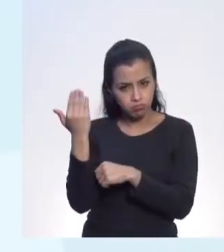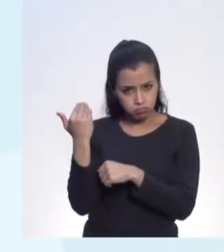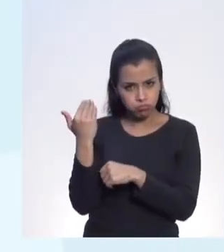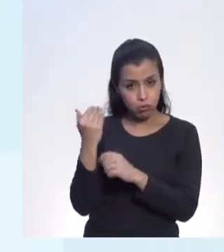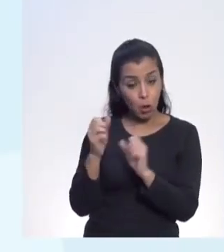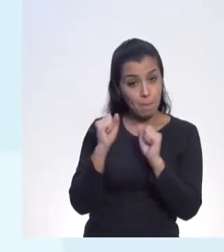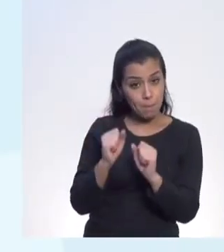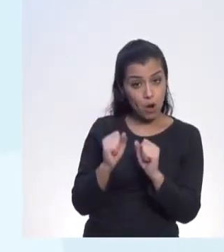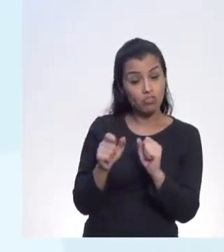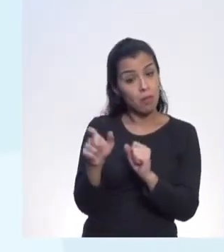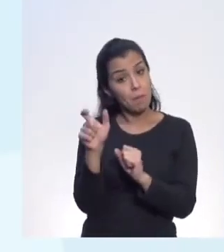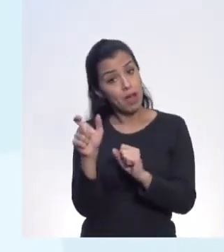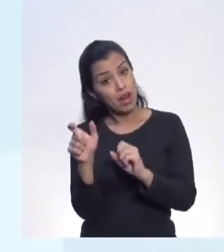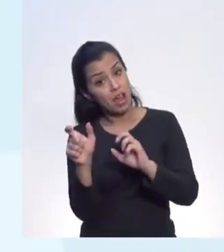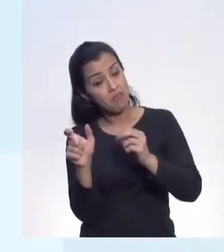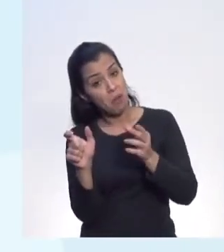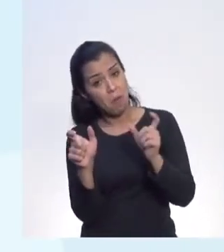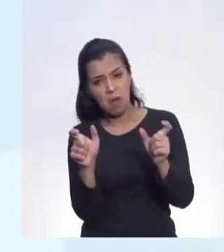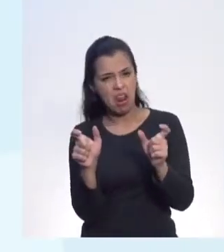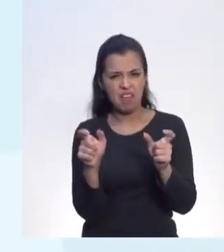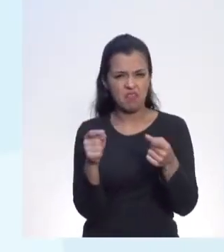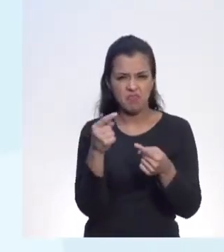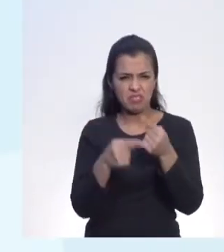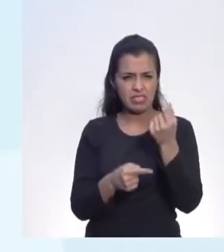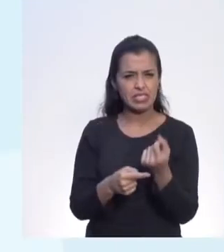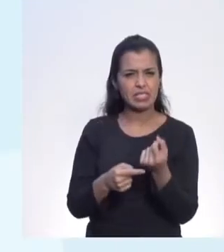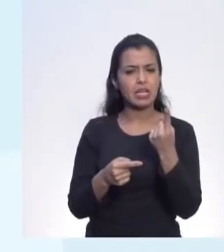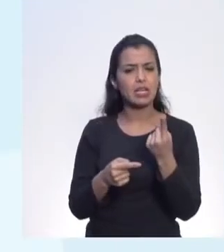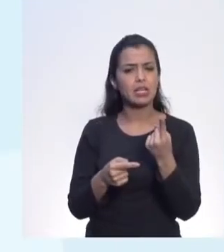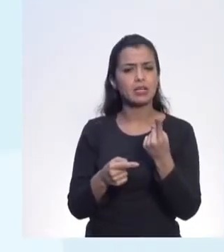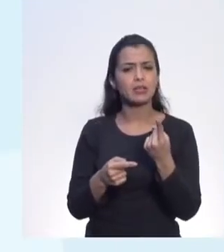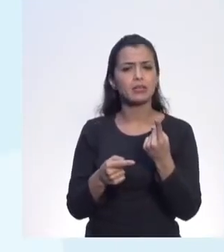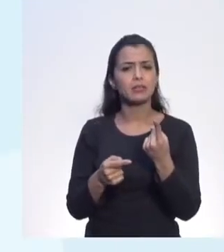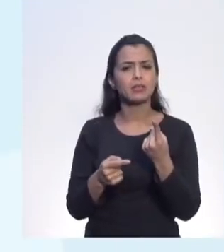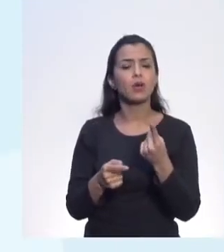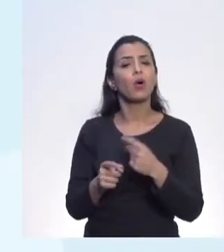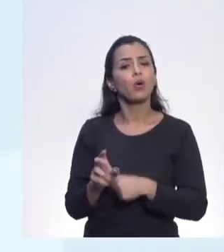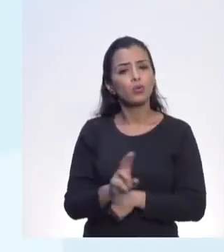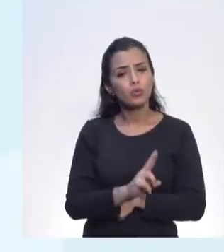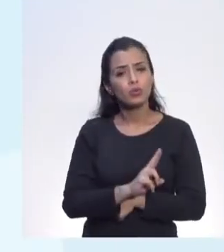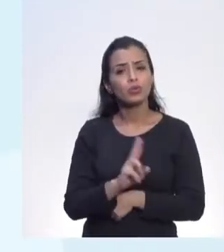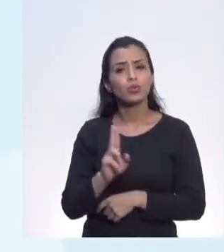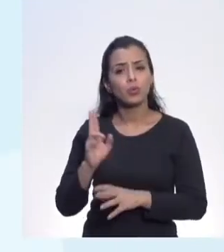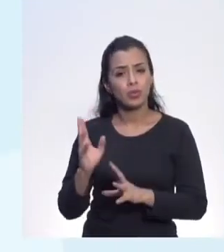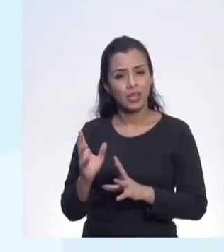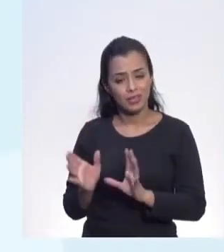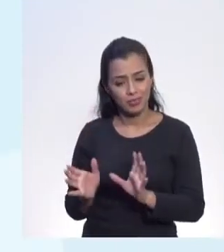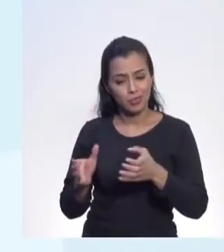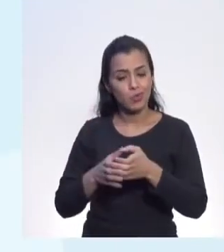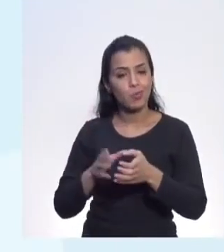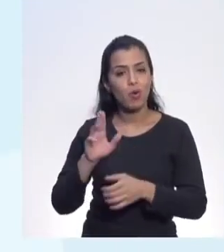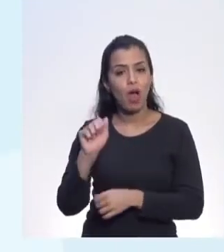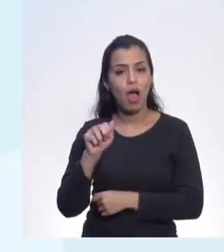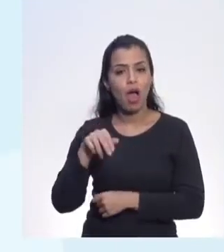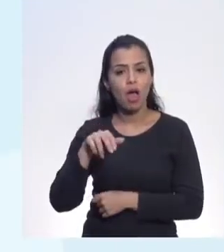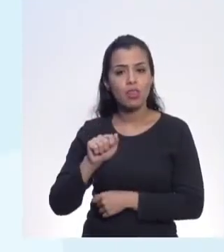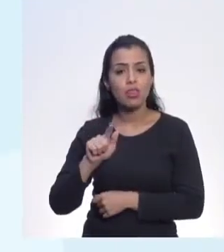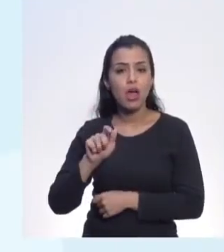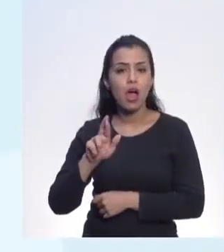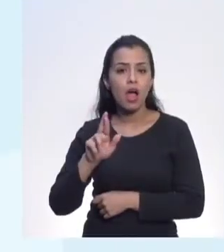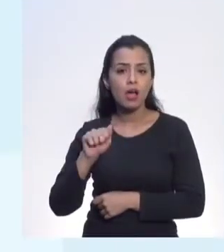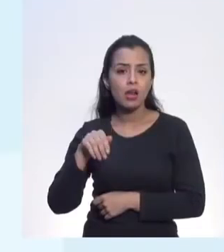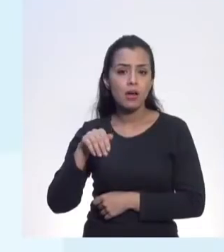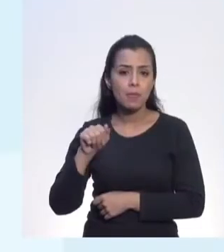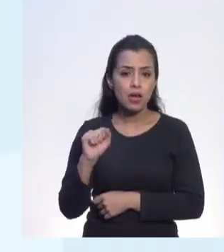ou não formar palavras conhecidas, estaremos formando anagramas. Veja